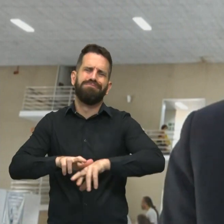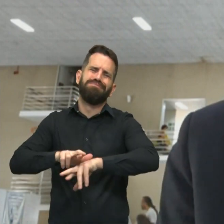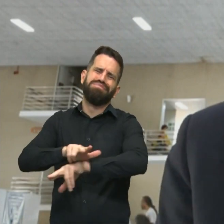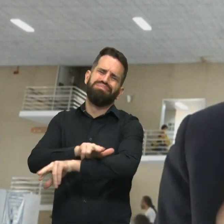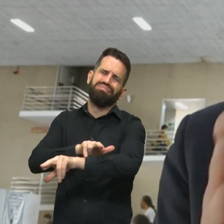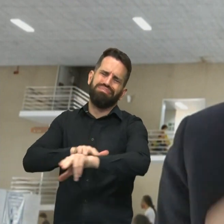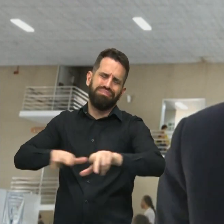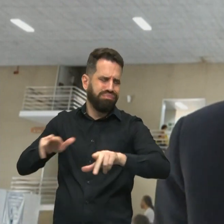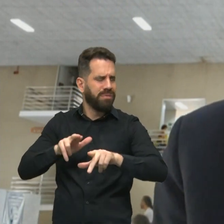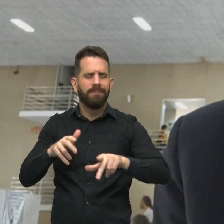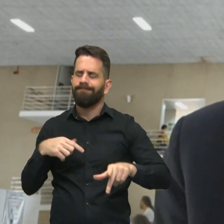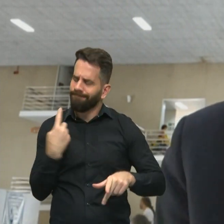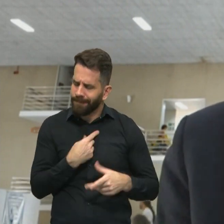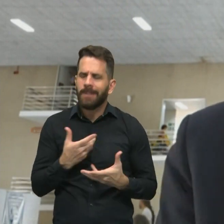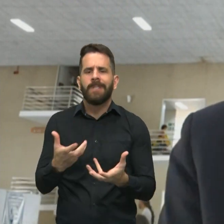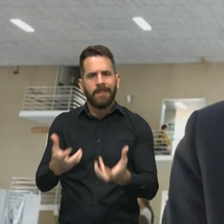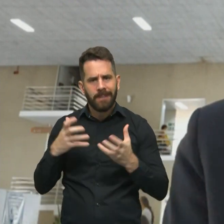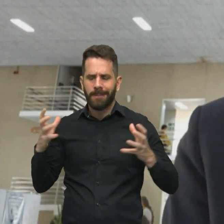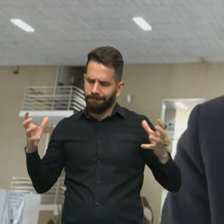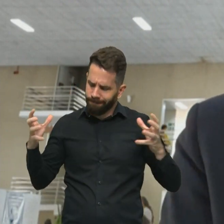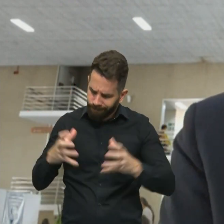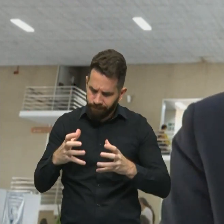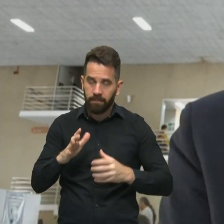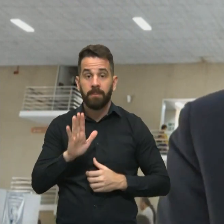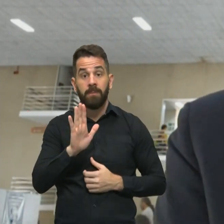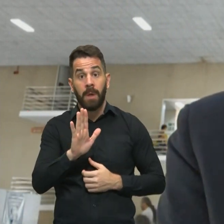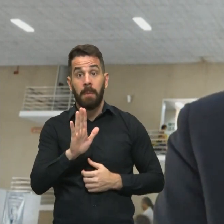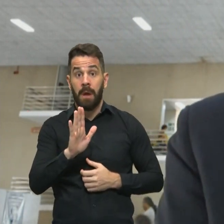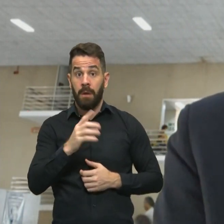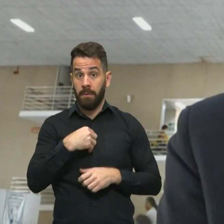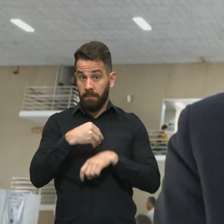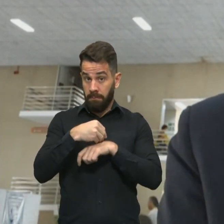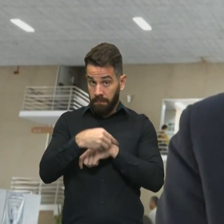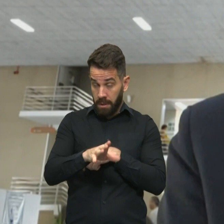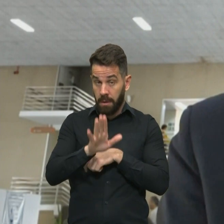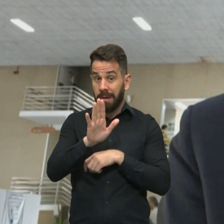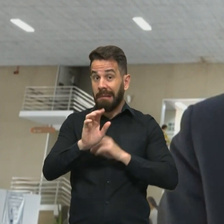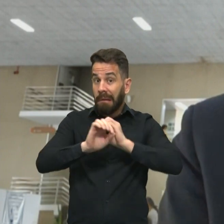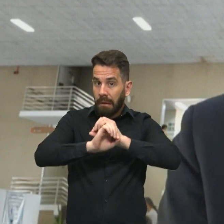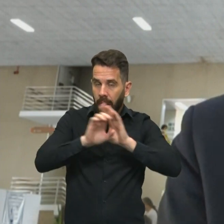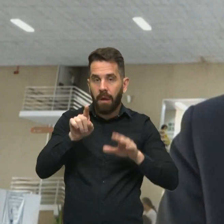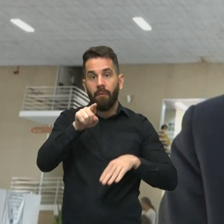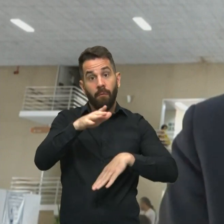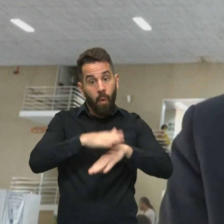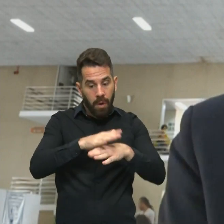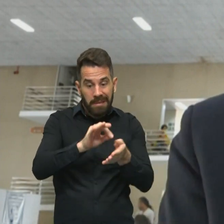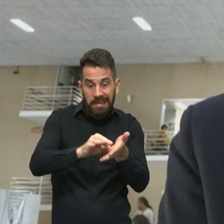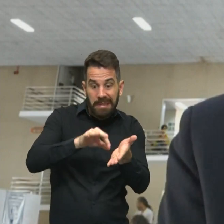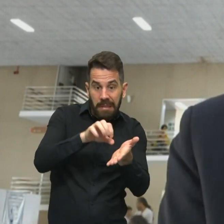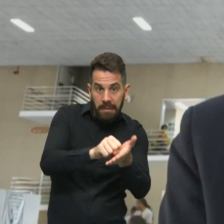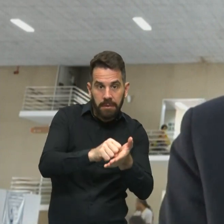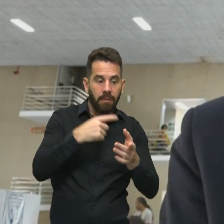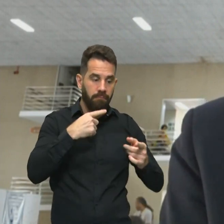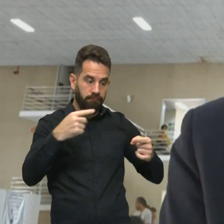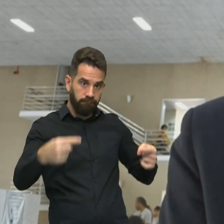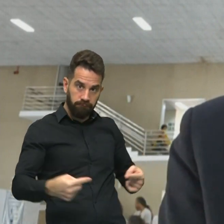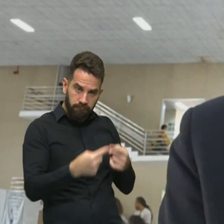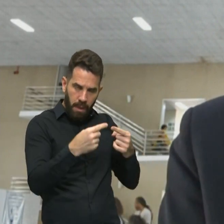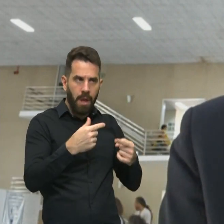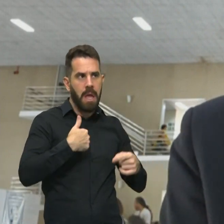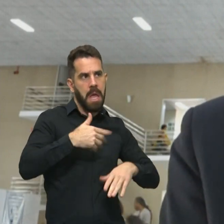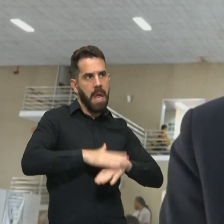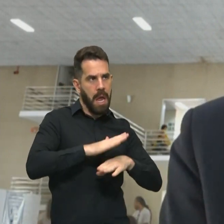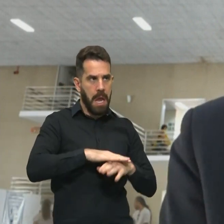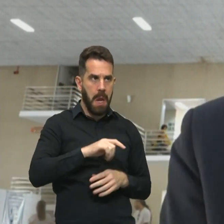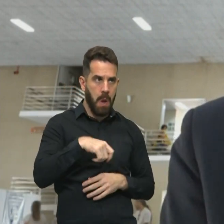sentido. E aí, deixando claro, né, você faz inscrição, você diz qual grupo você se identifica, né, mas vai ter comissão que vai fazer essa